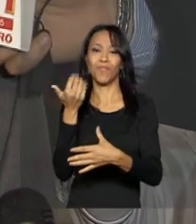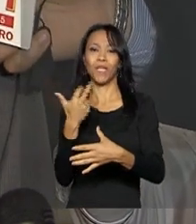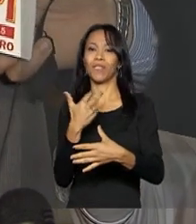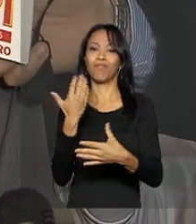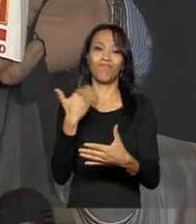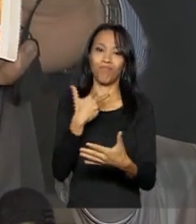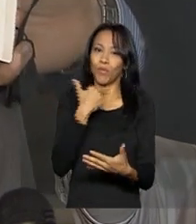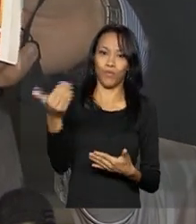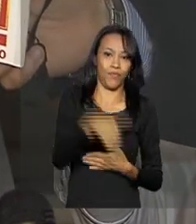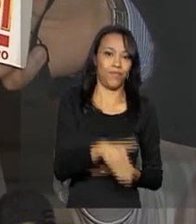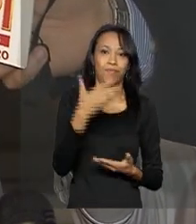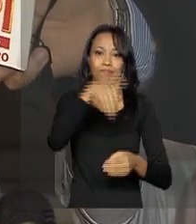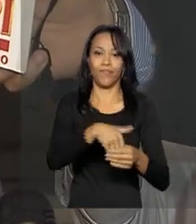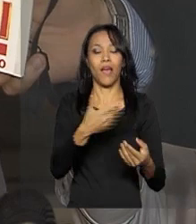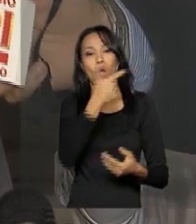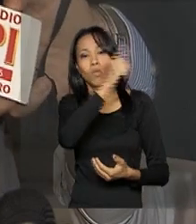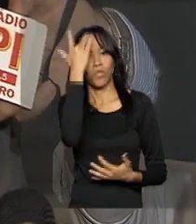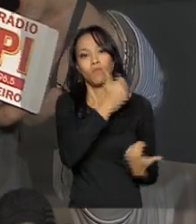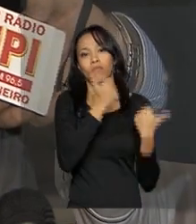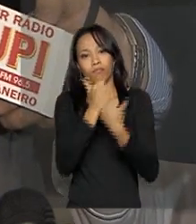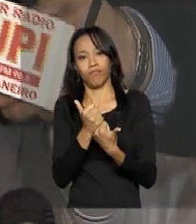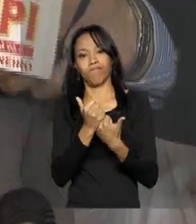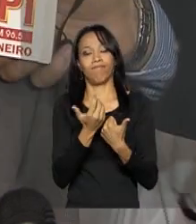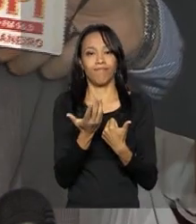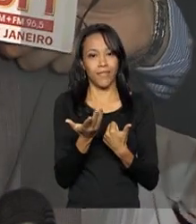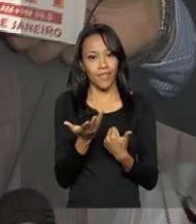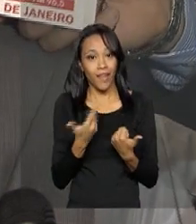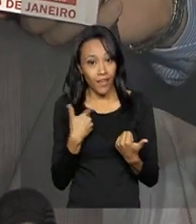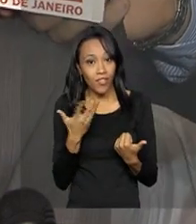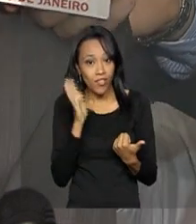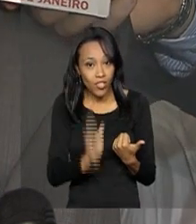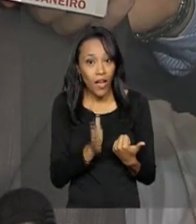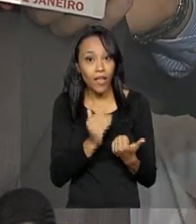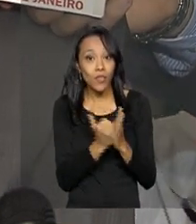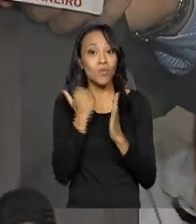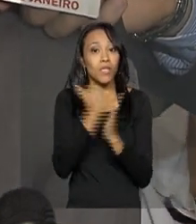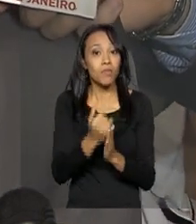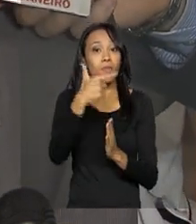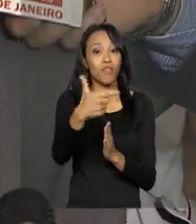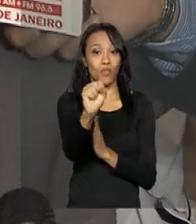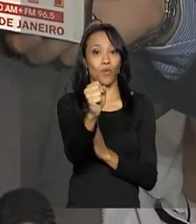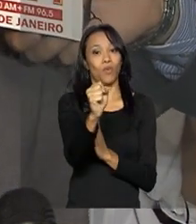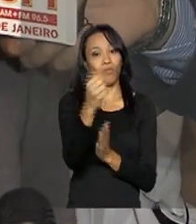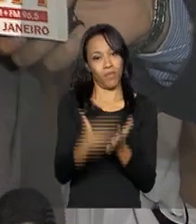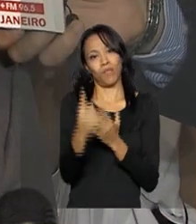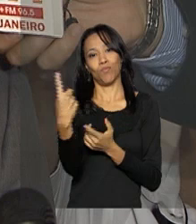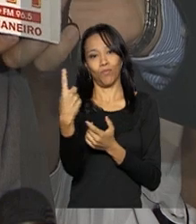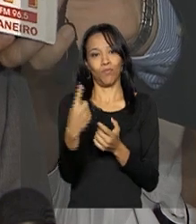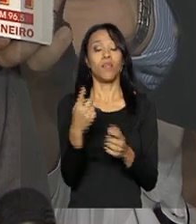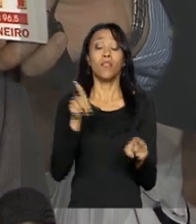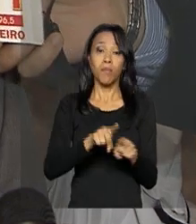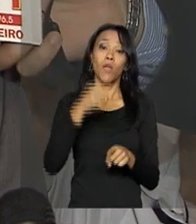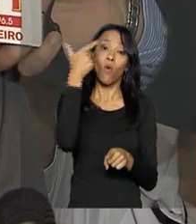um representante de solidariedade então aí nós já iríamos para 28 E também tivemos